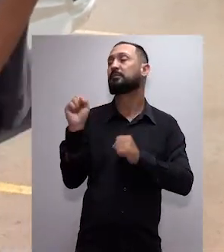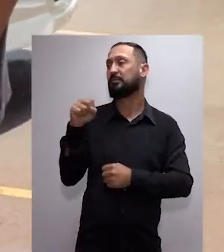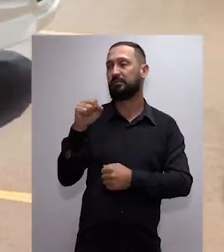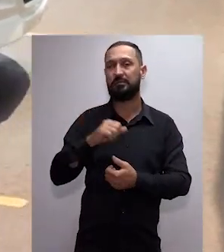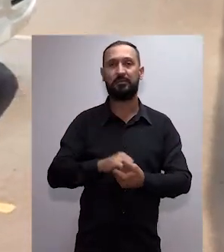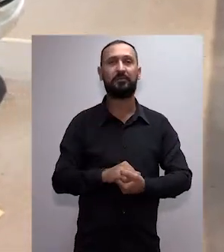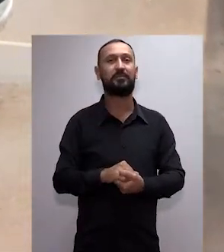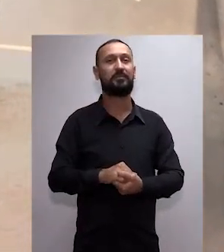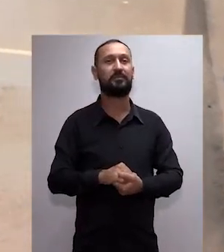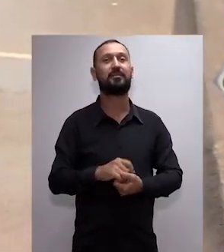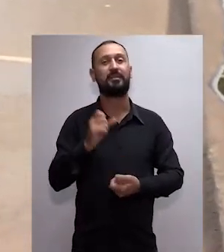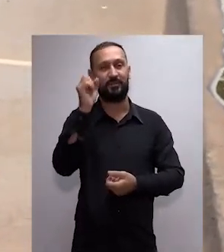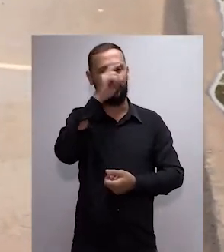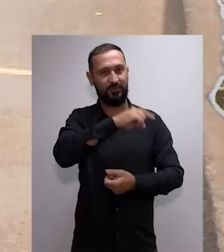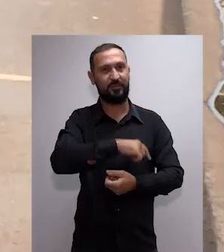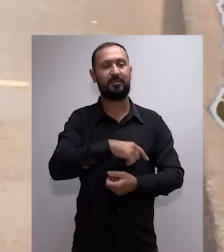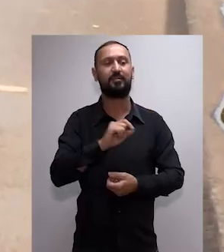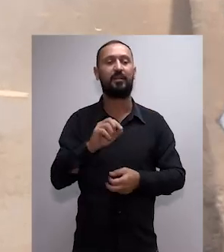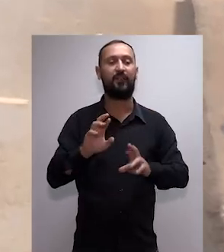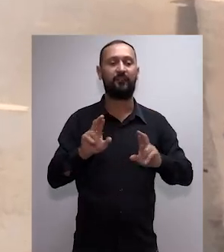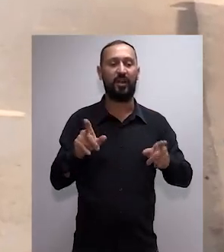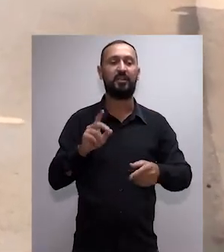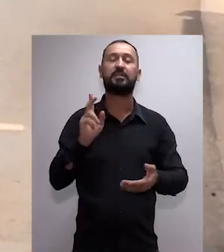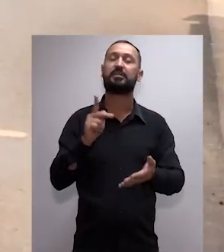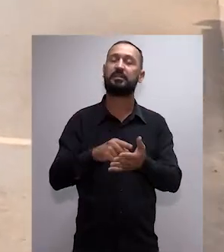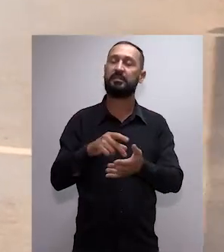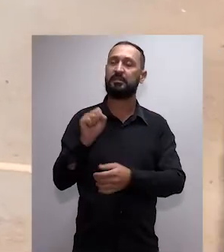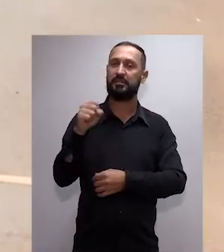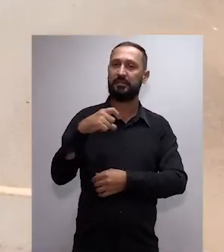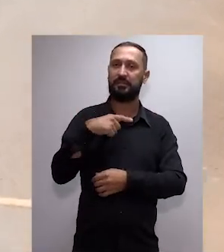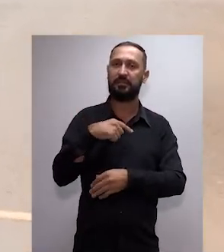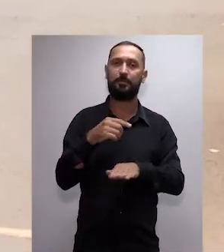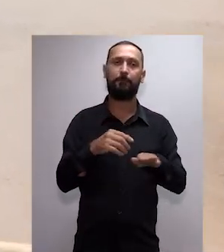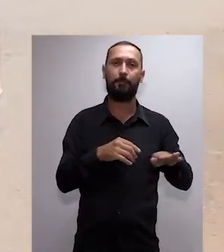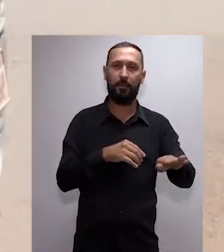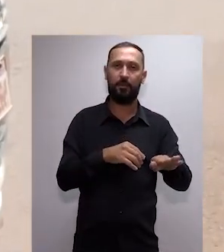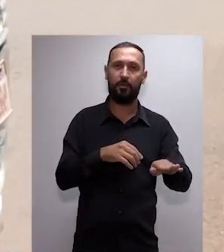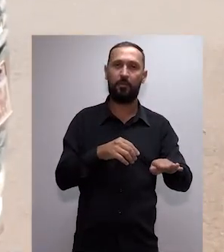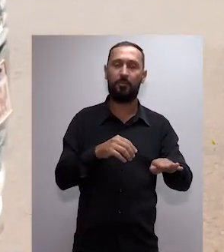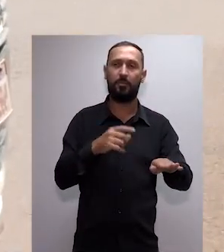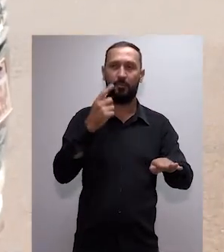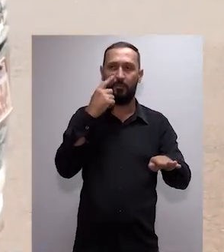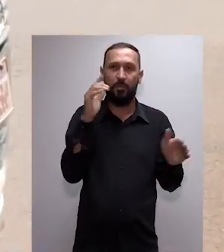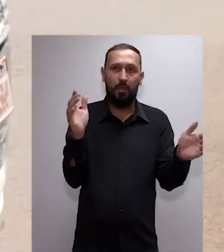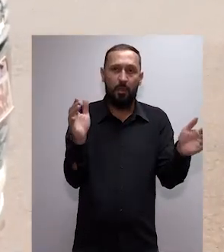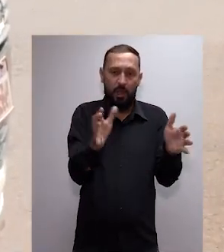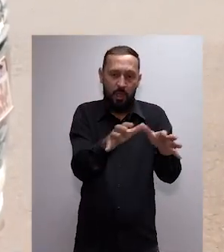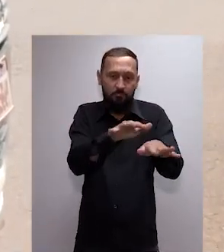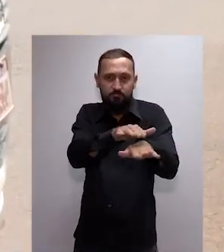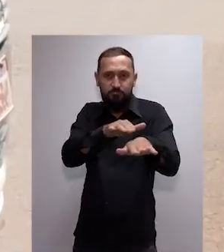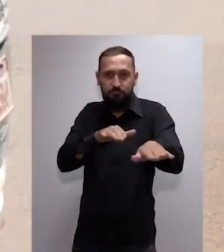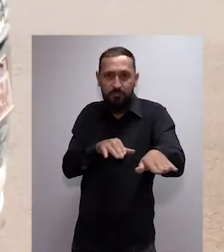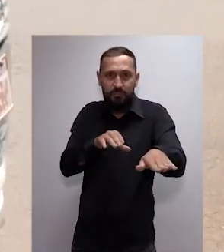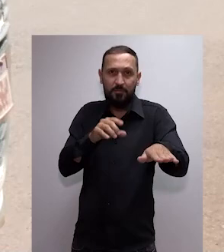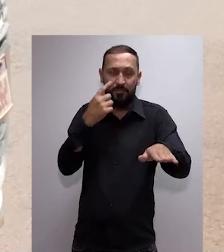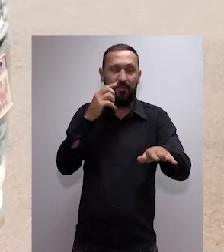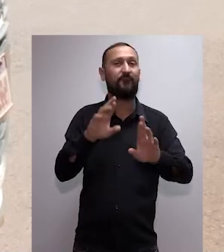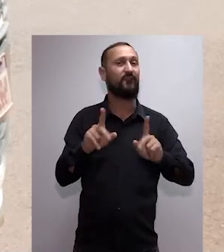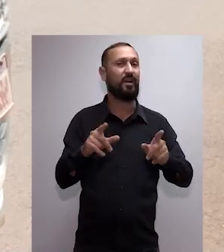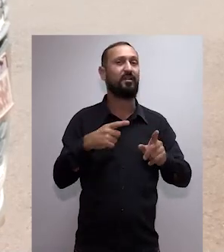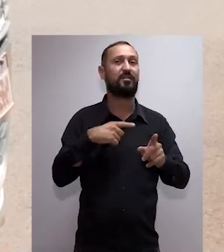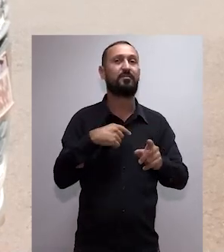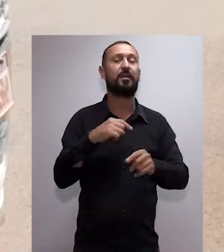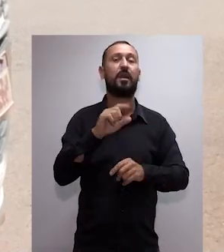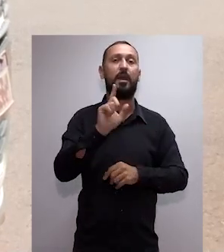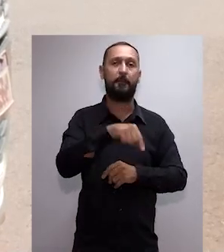Você Tem uma sentiu essa diferença. mesma dificuldade? Sim, tem uma diferença. Eu dirijo já um carro, uma Sprinter, né, no caso. Ela é grande, só que não é a mesma coisa.